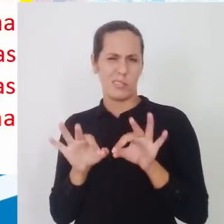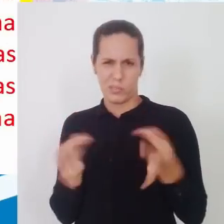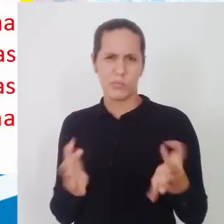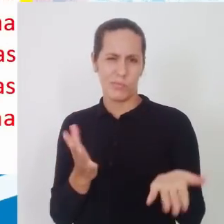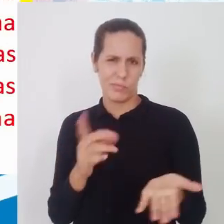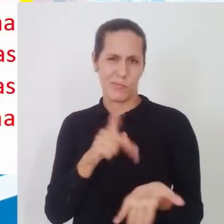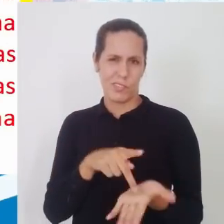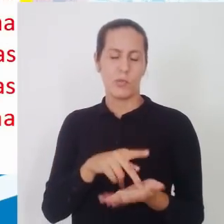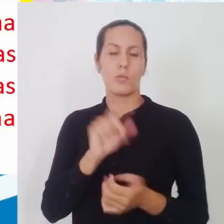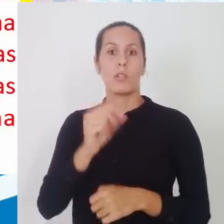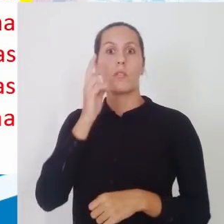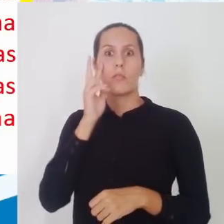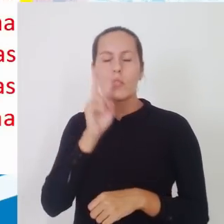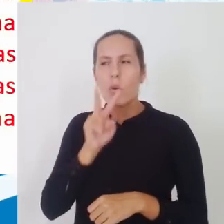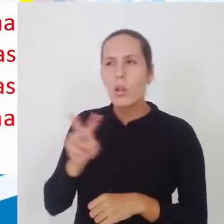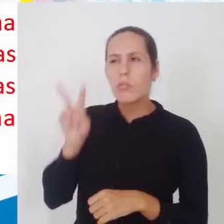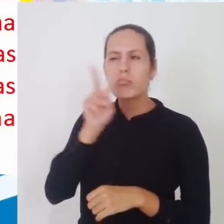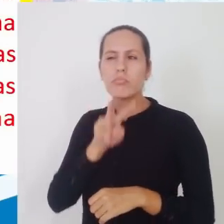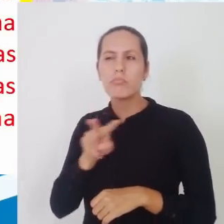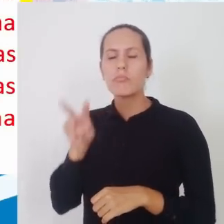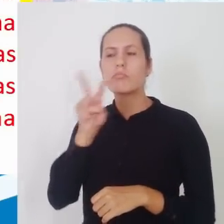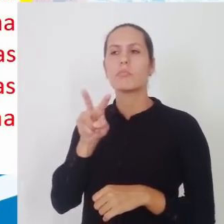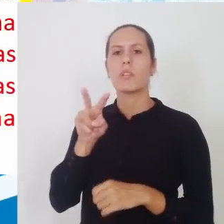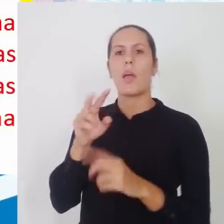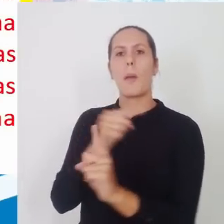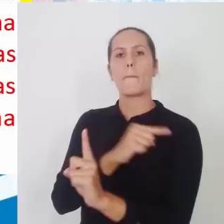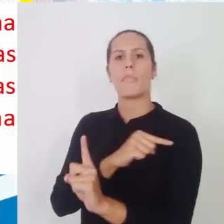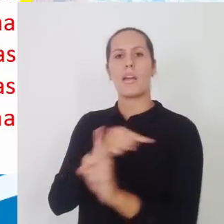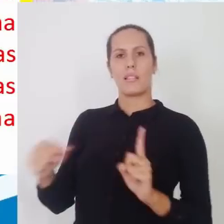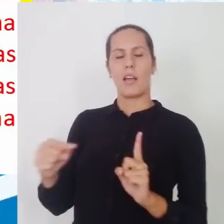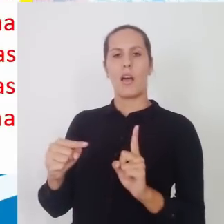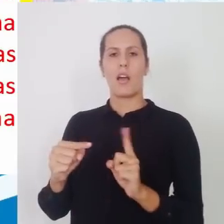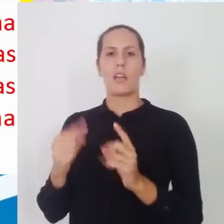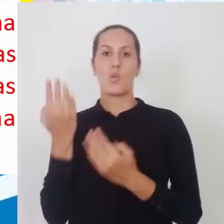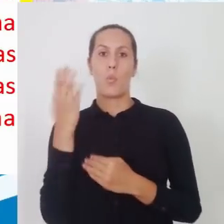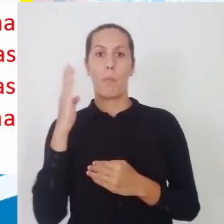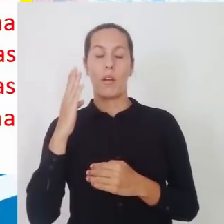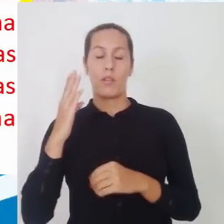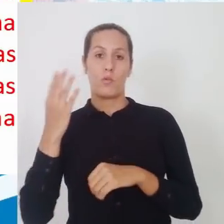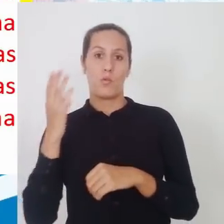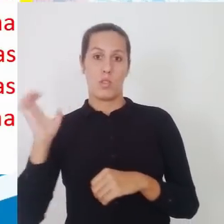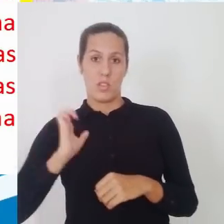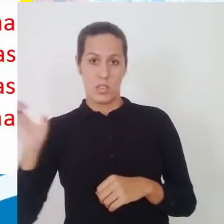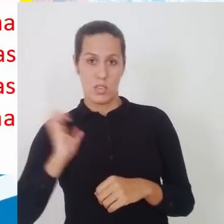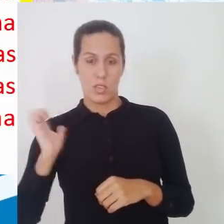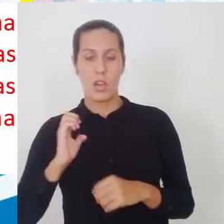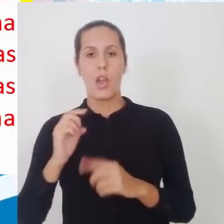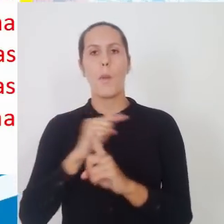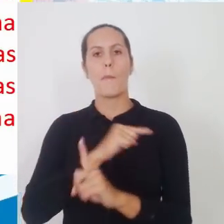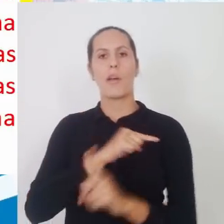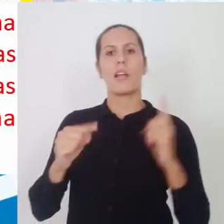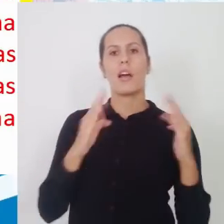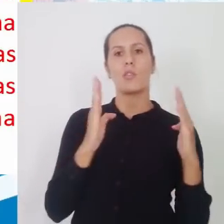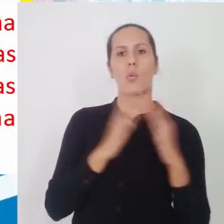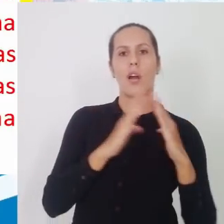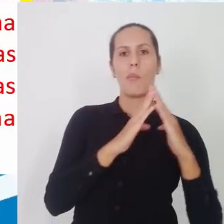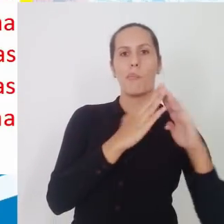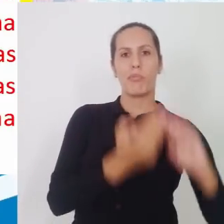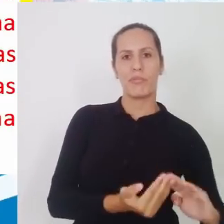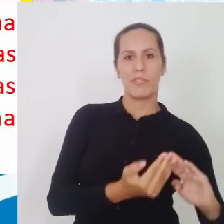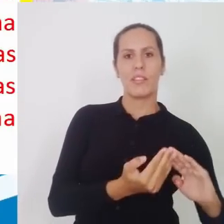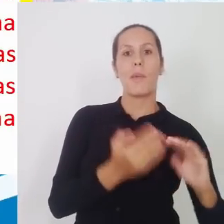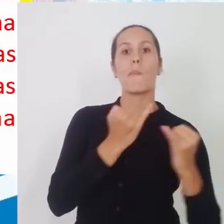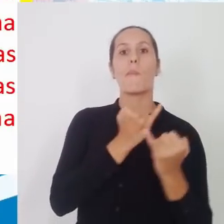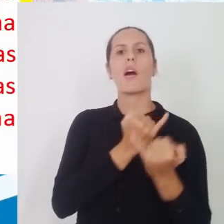A resposta é bem simples, na verdade. Você vê, na verdade, a metade de um banheiro rico e a metade de